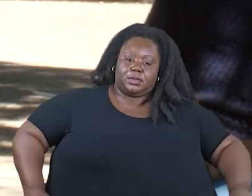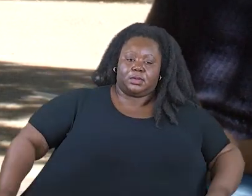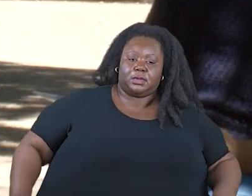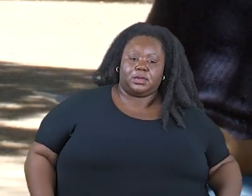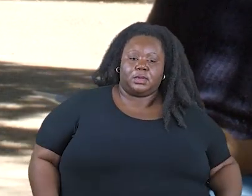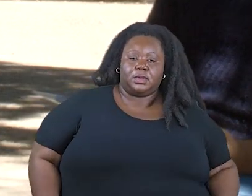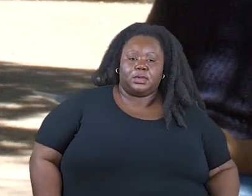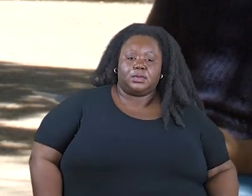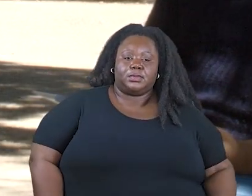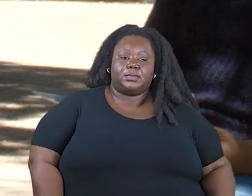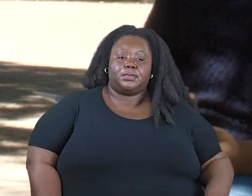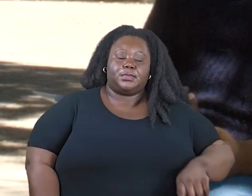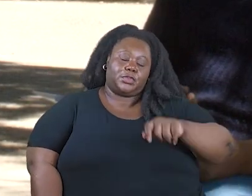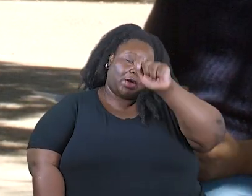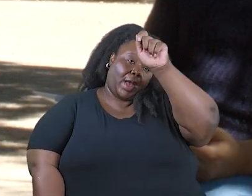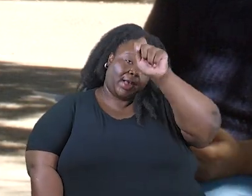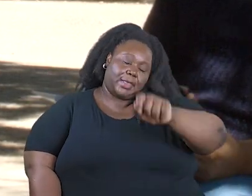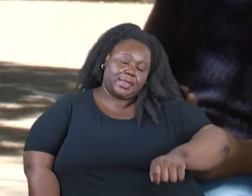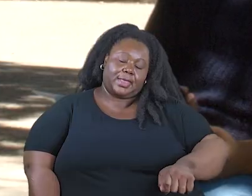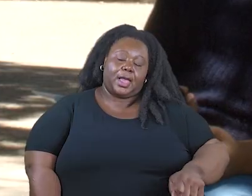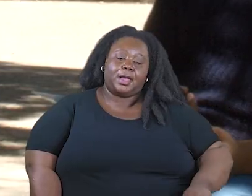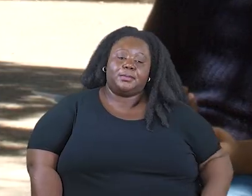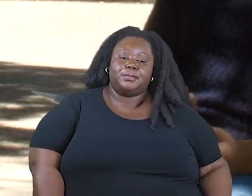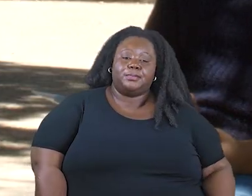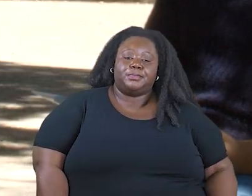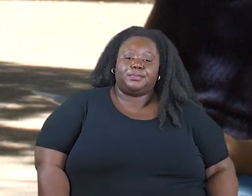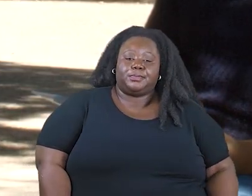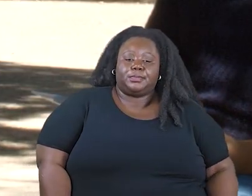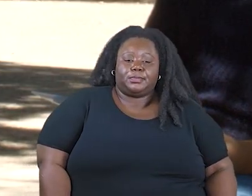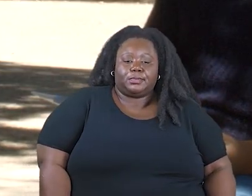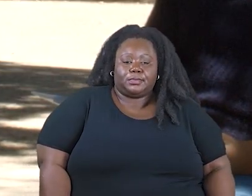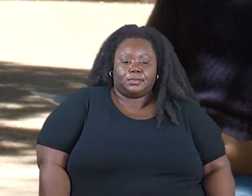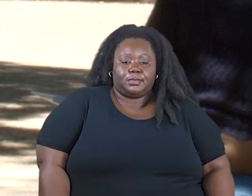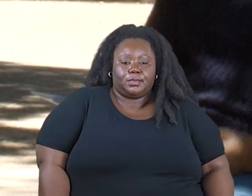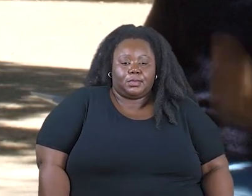de rasgar a tela com o estilete, né? Só que aí